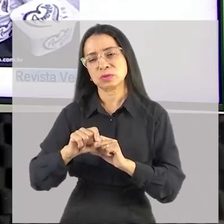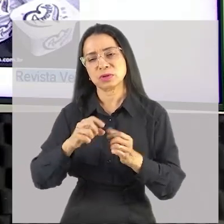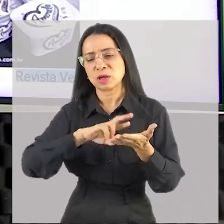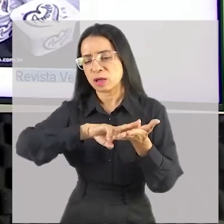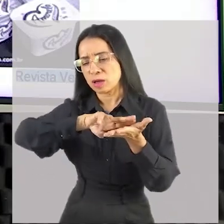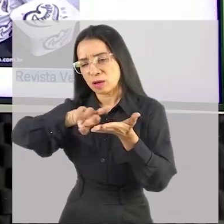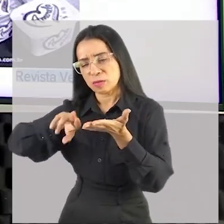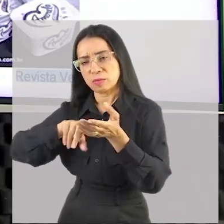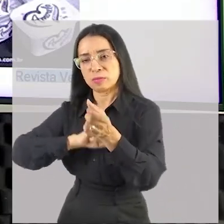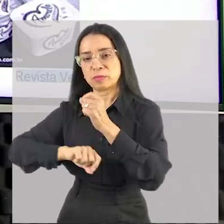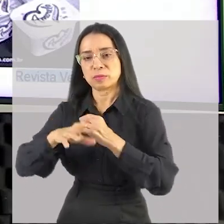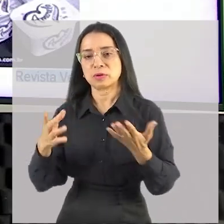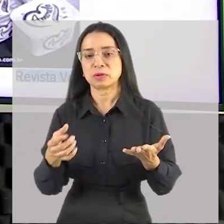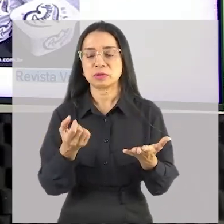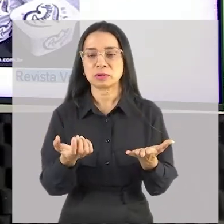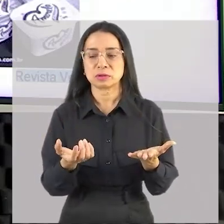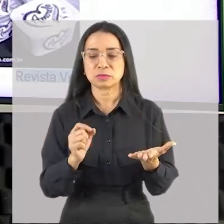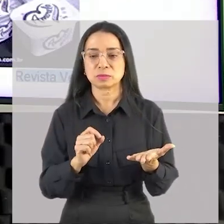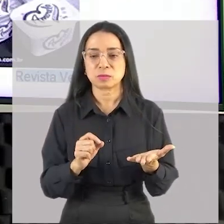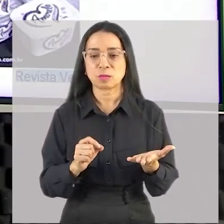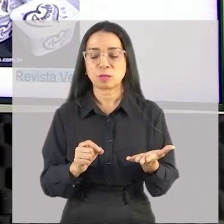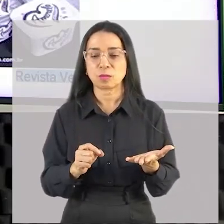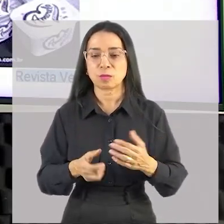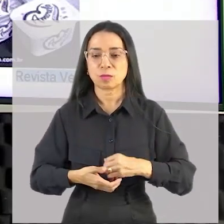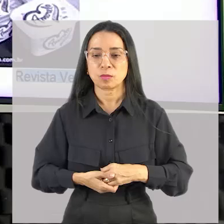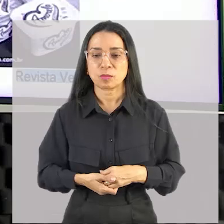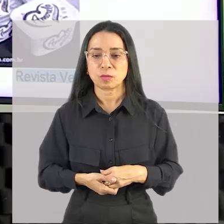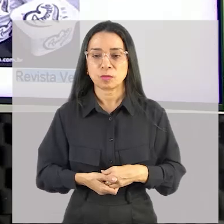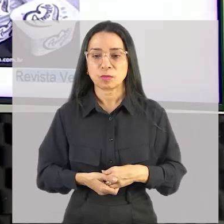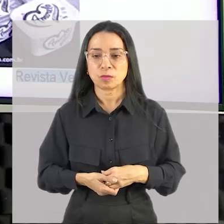função fática, função emotiva, função